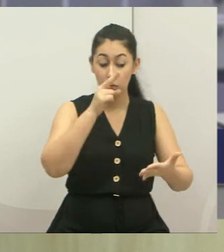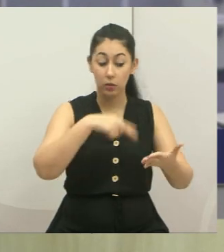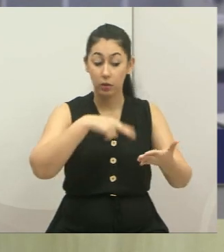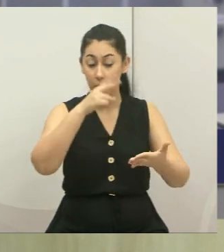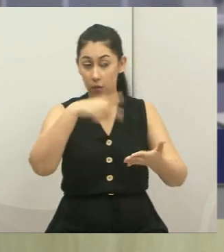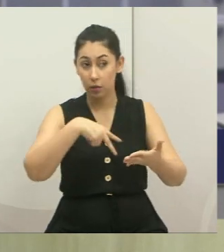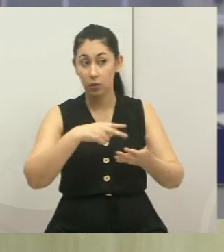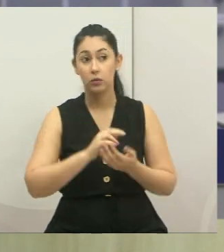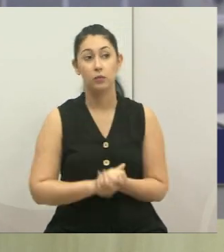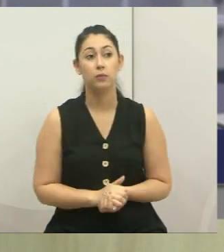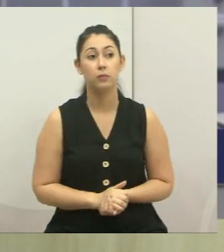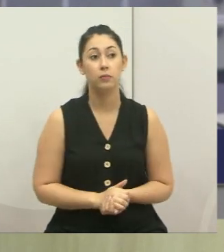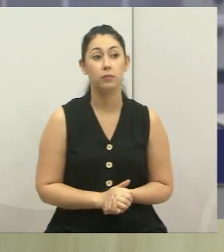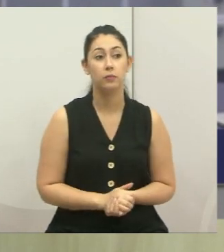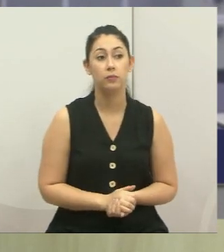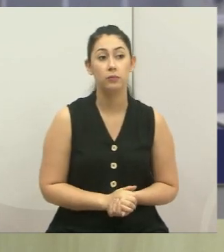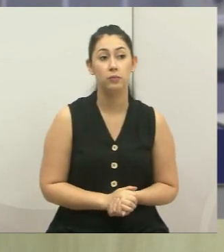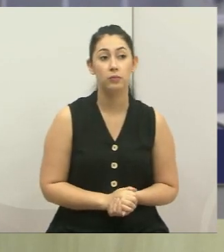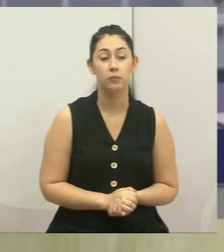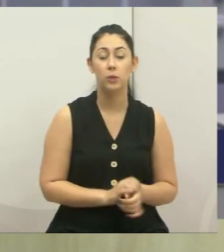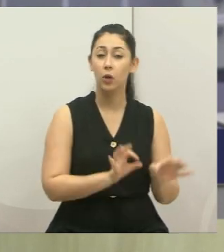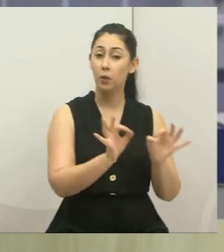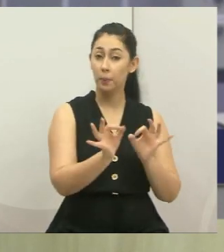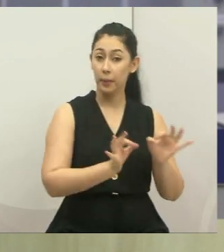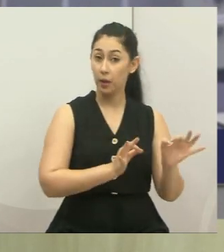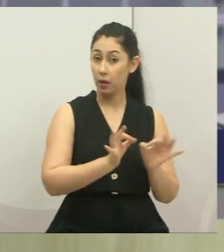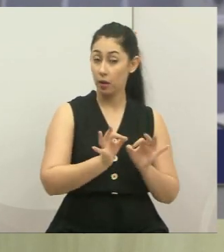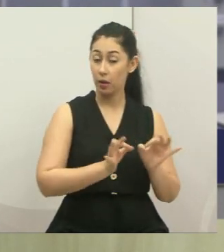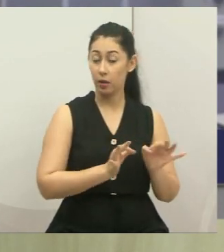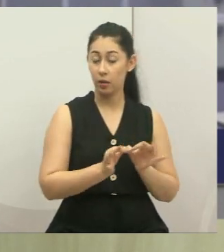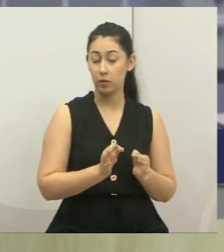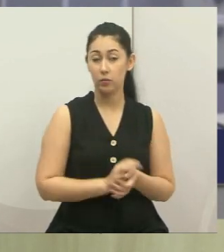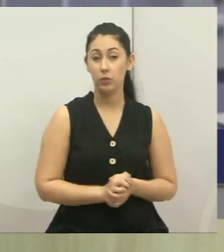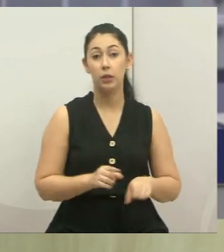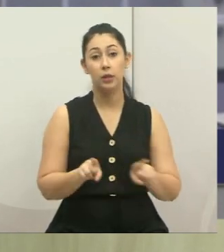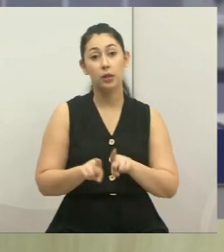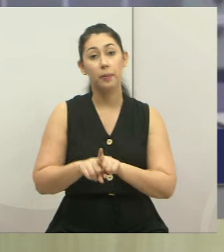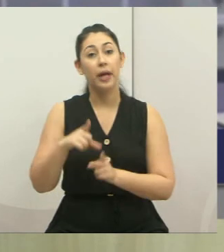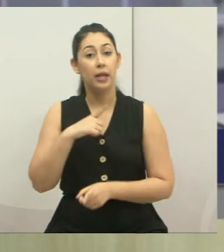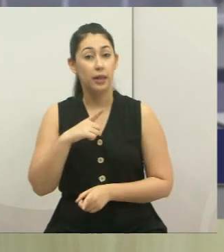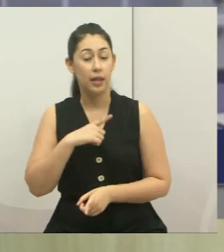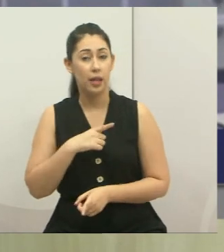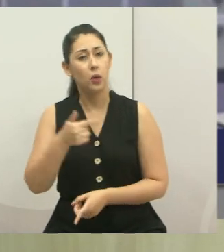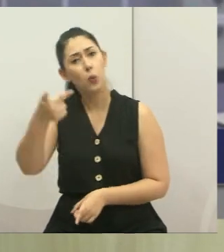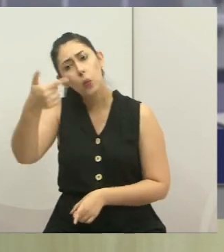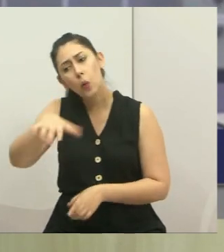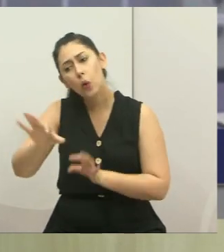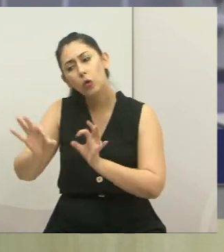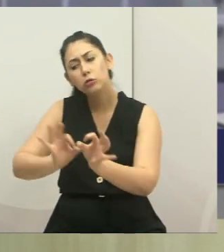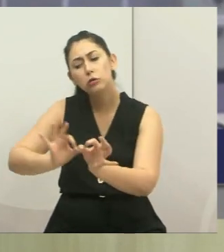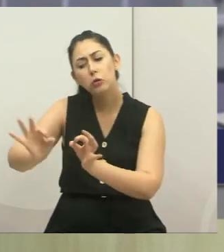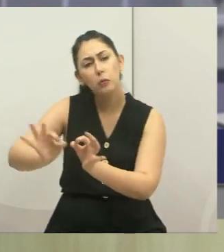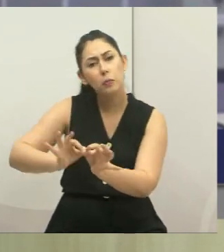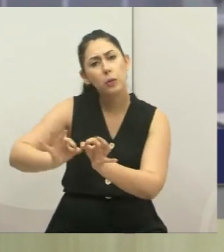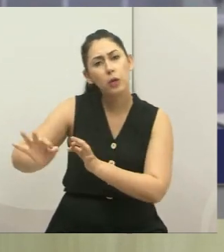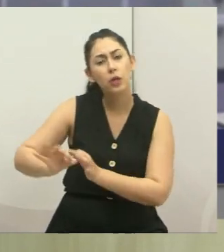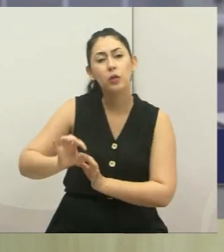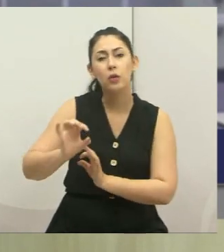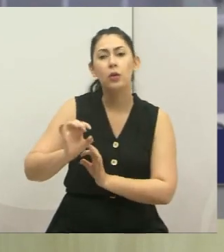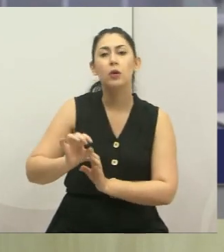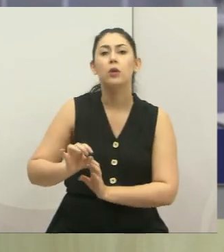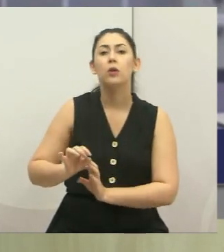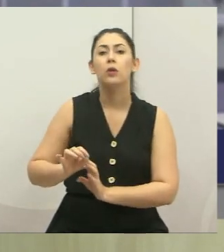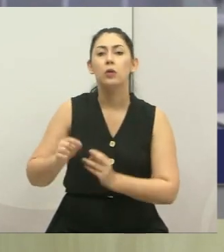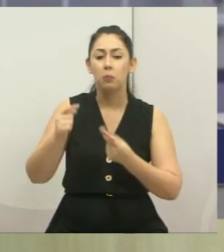plano de saneamento. Além do plano de saneamento, o SAAI tem também um plano diretor de água e um plano diretor de esgoto e um plano